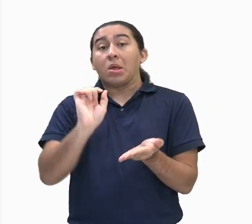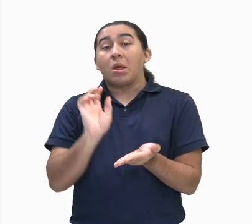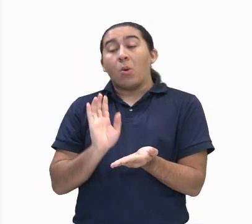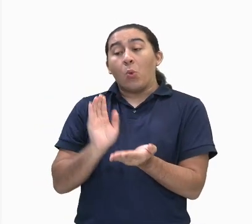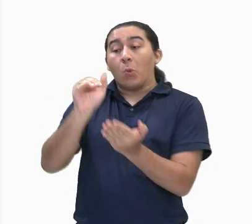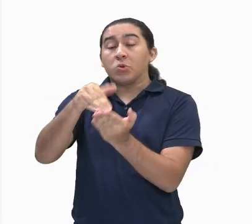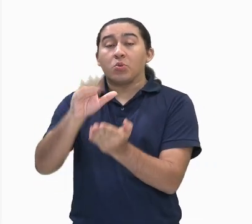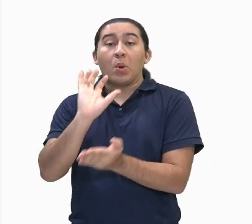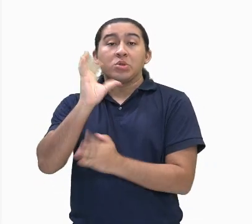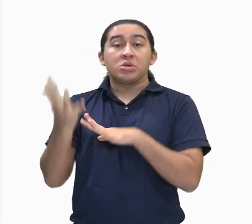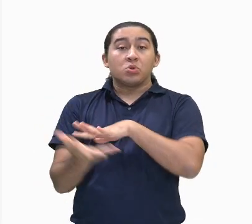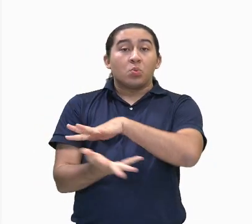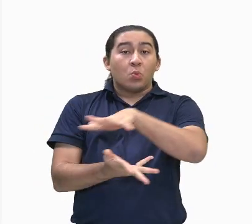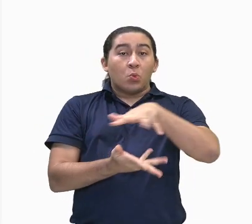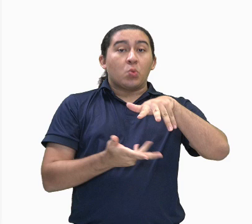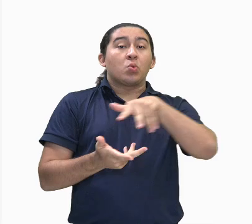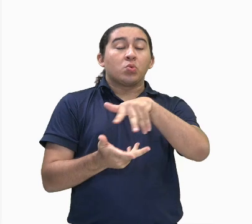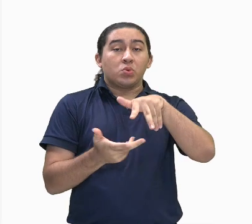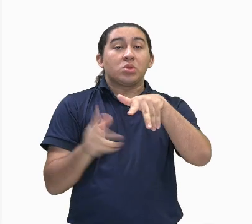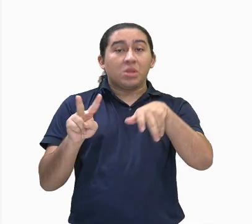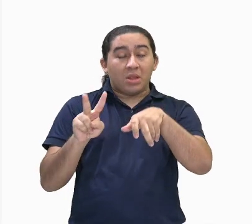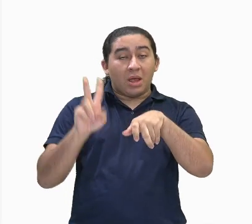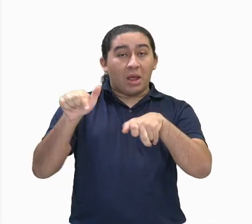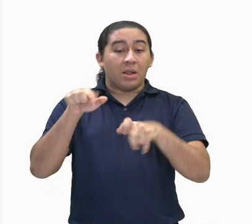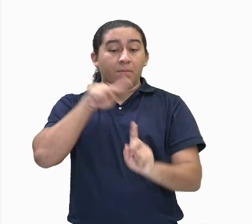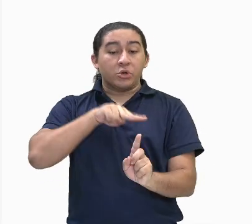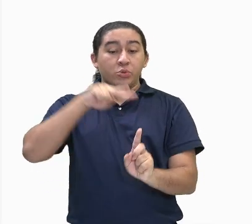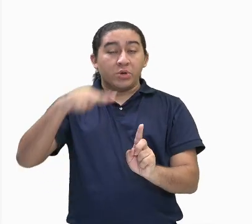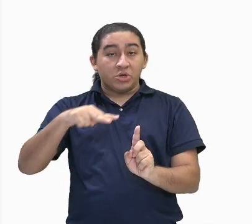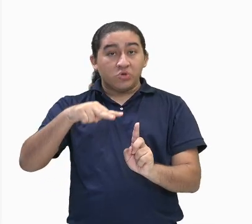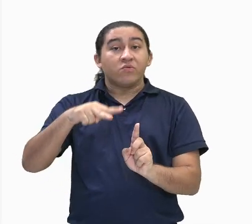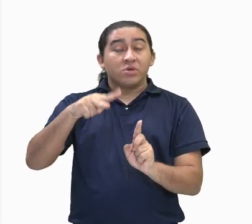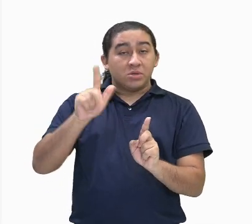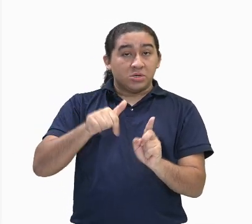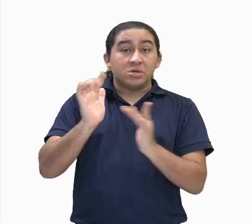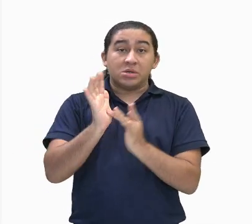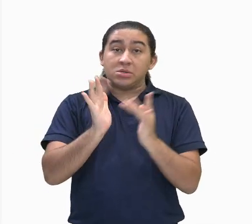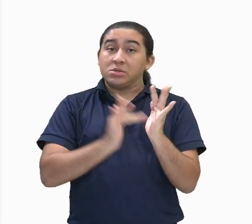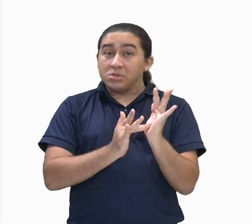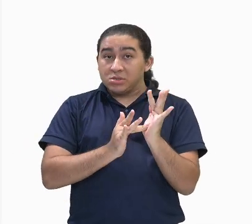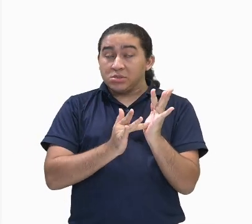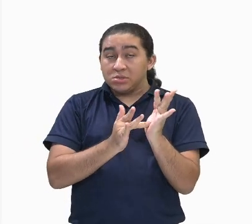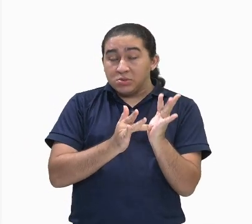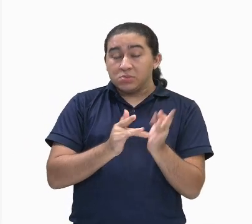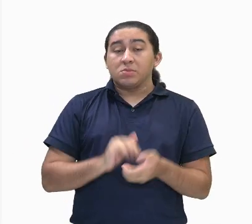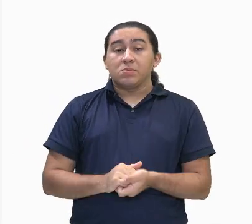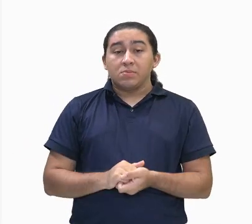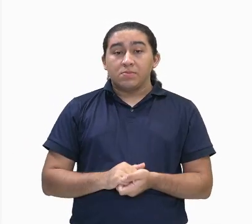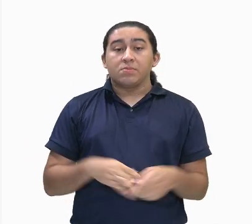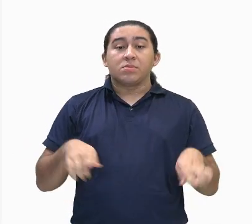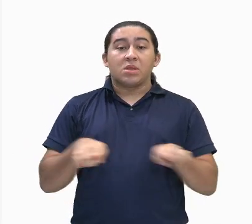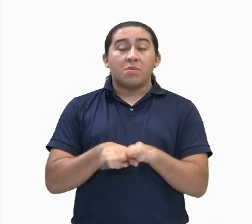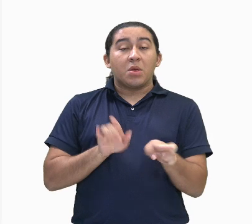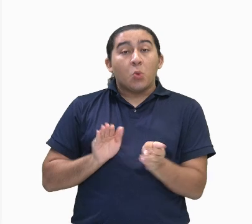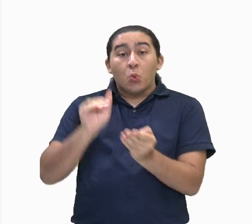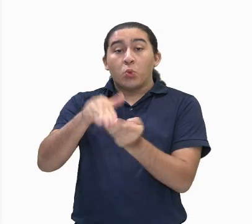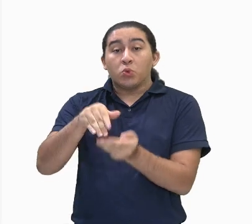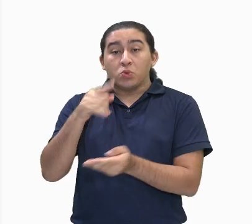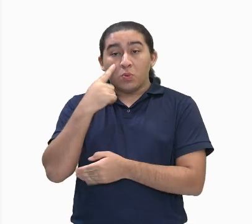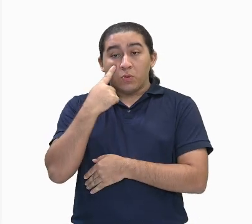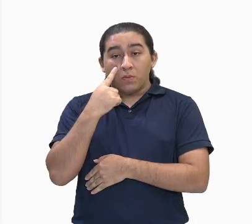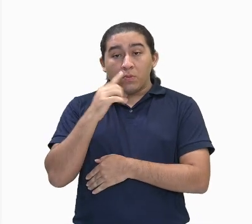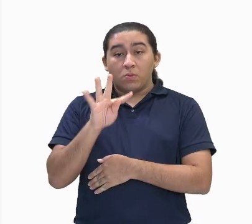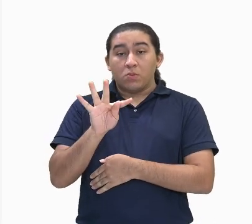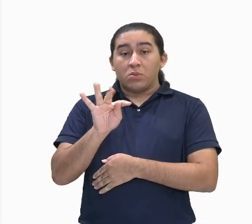acontecerá no mundo a partir da ótica cristã. E, por fim, o outro tipo de mito que nós temos são as